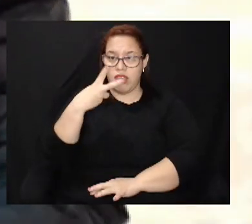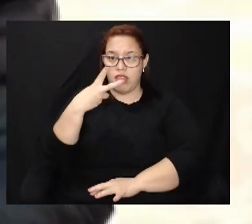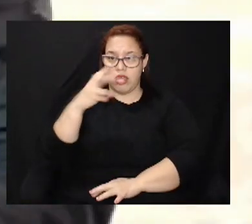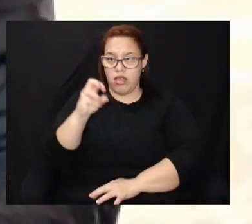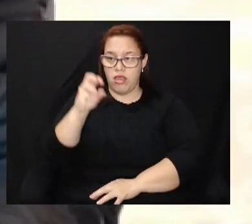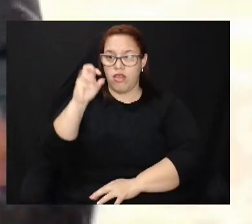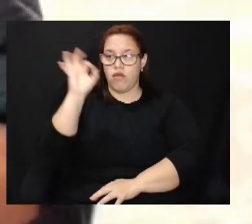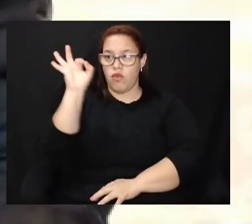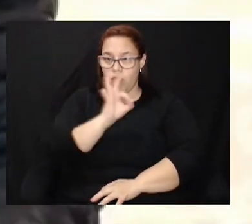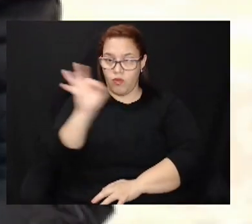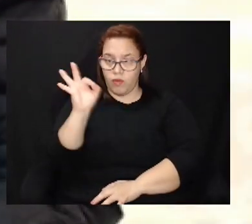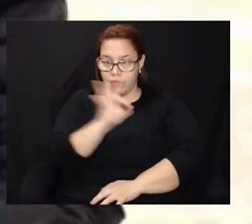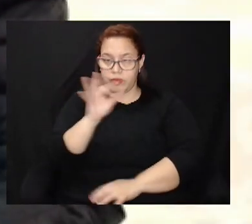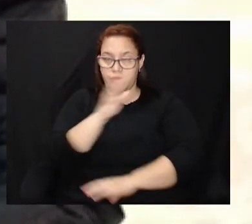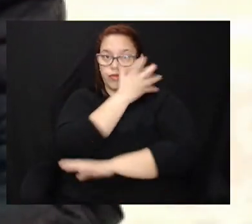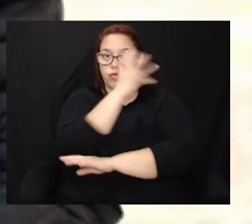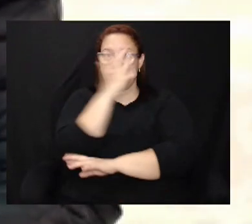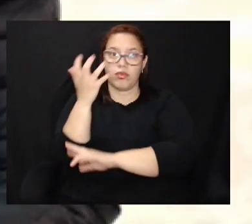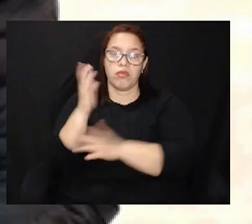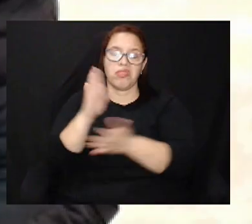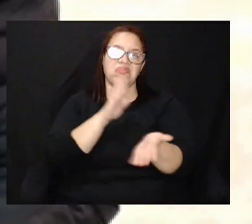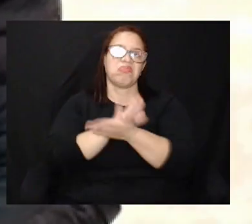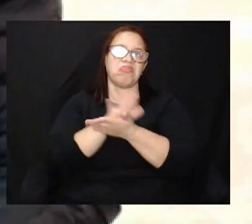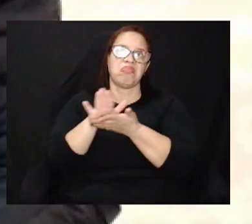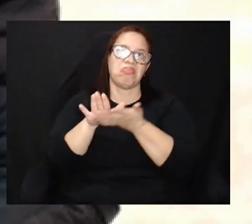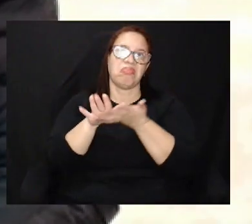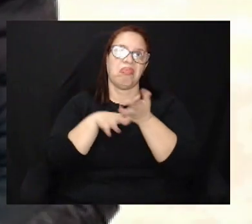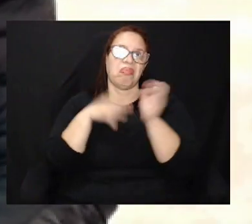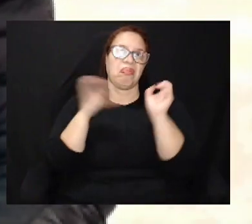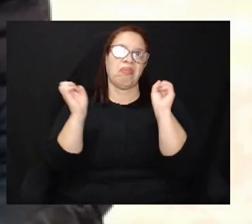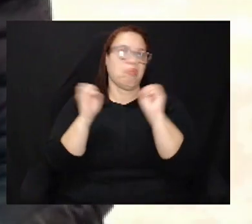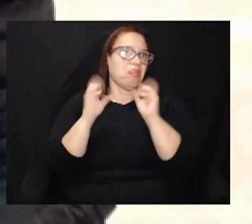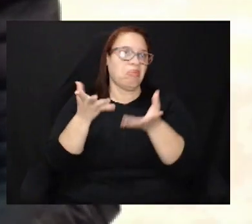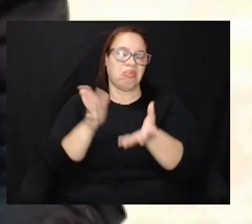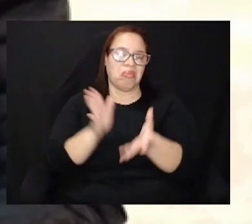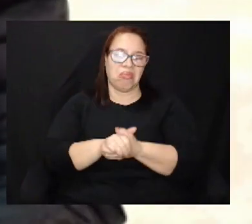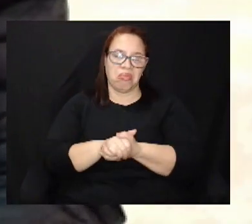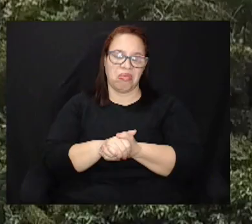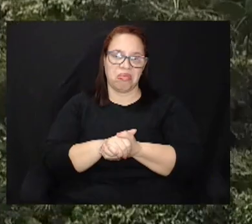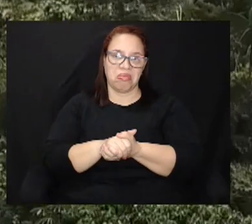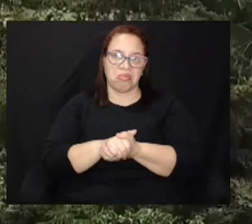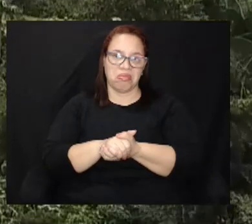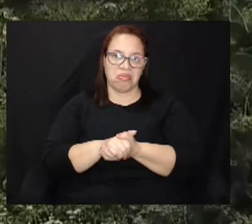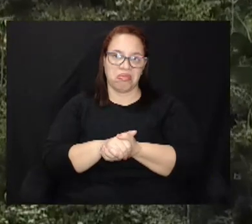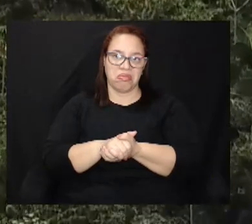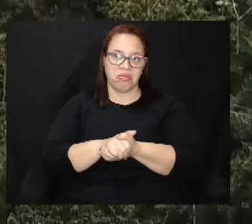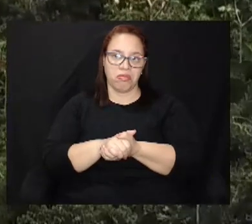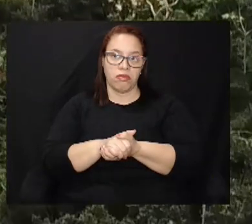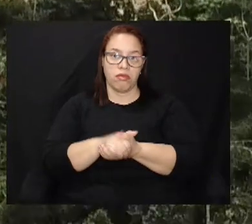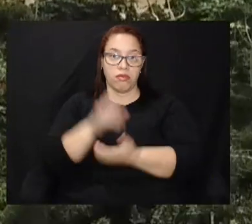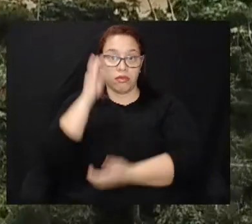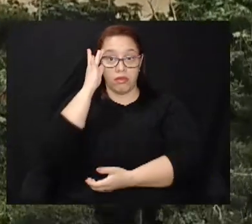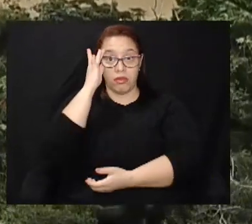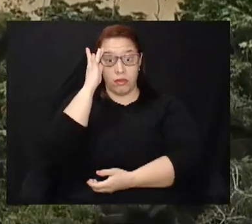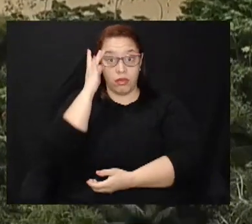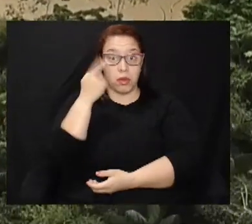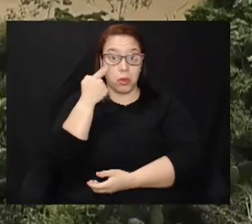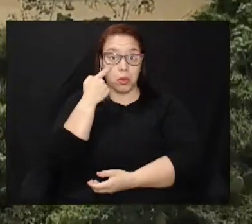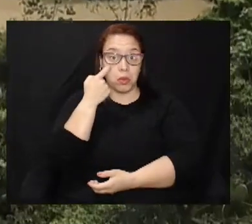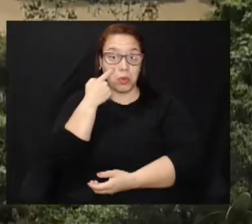amazônica. A troco de nada, porque não serviu, essa degradação não serviu a